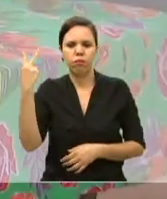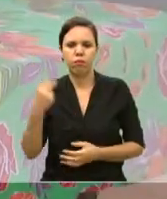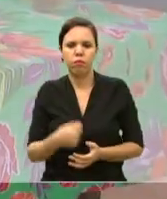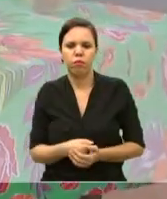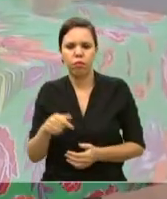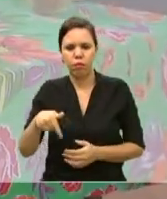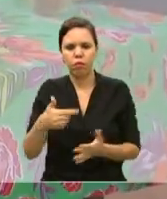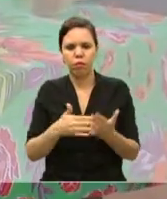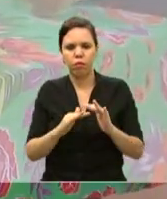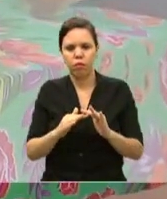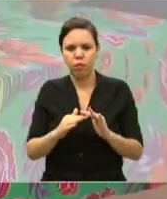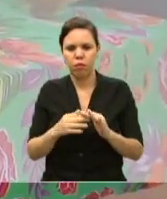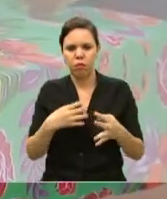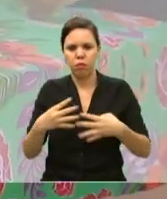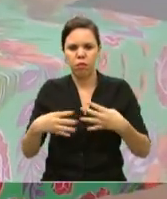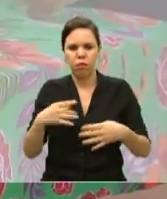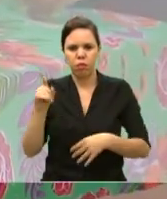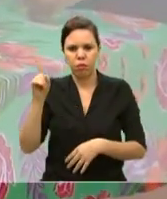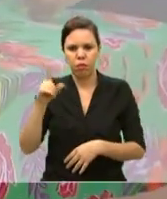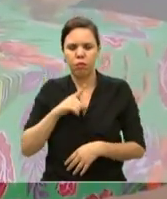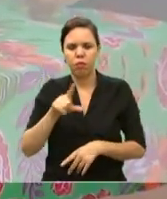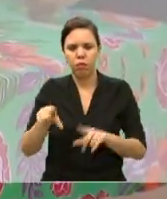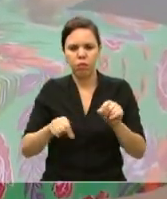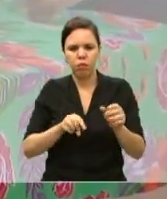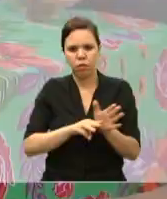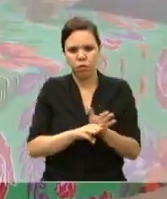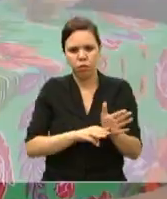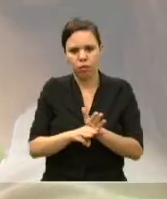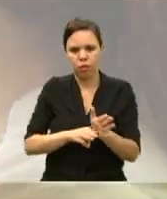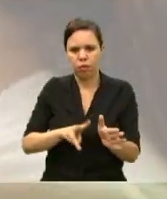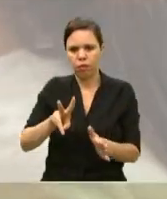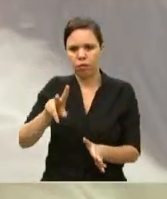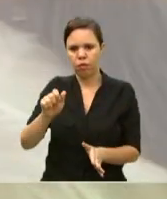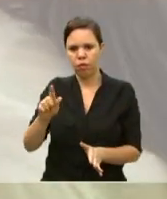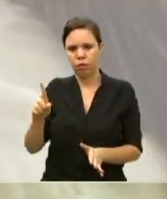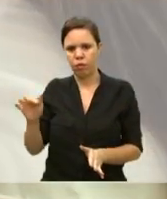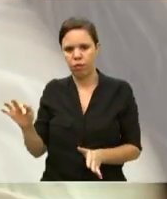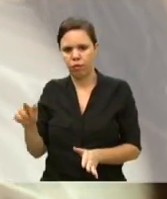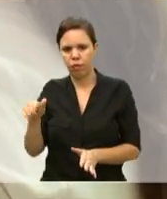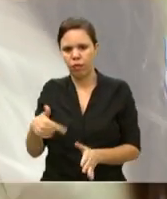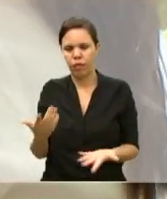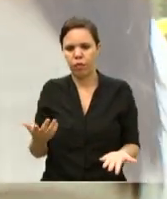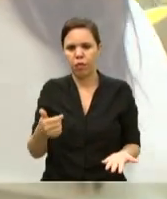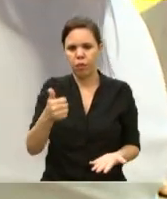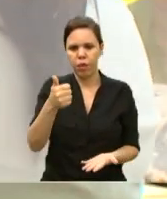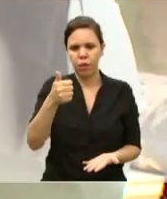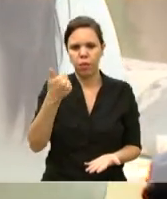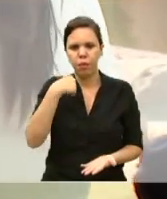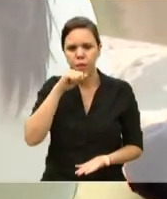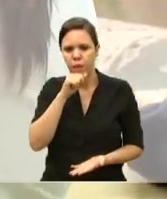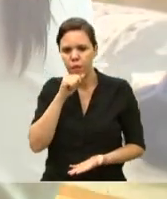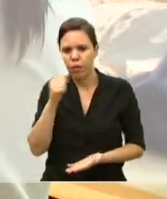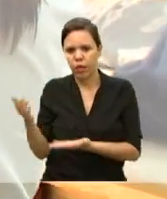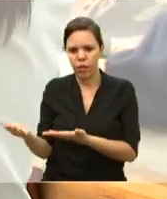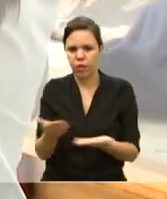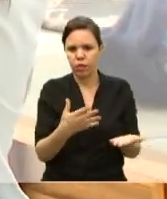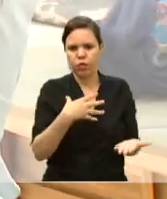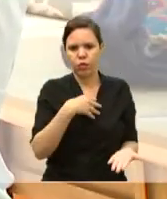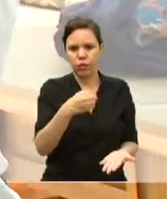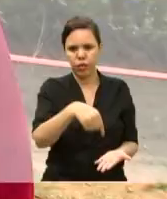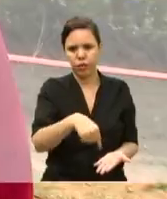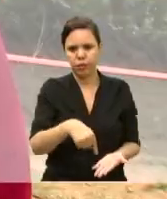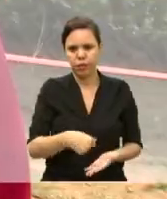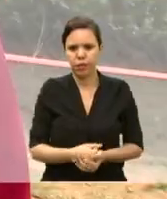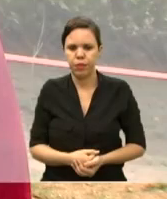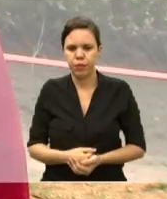valorizou. Esta escola de Barão Geraldo escolheu o método Waldorf. A Olivia foi uma das primeiras mães a trazer os